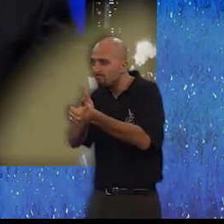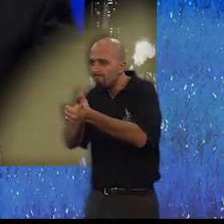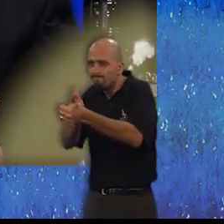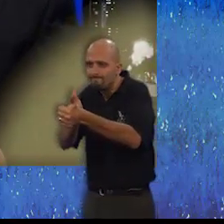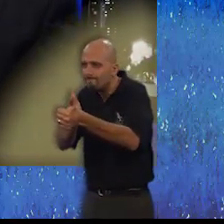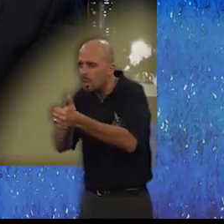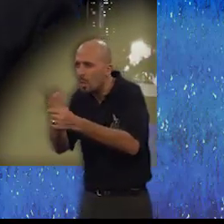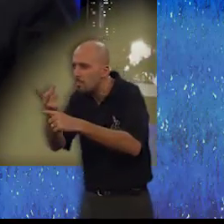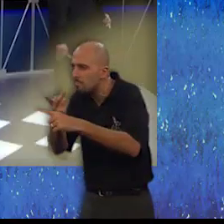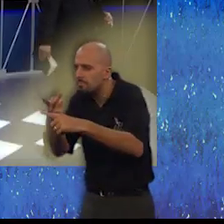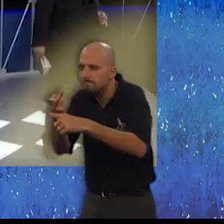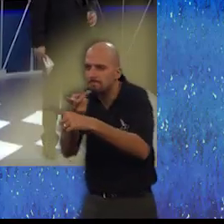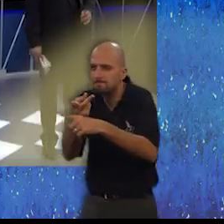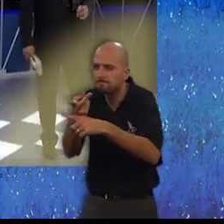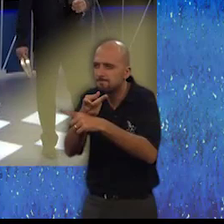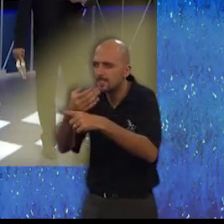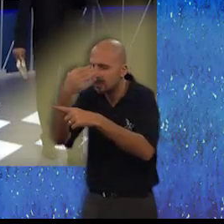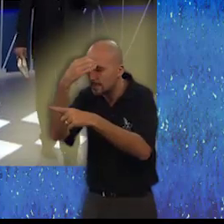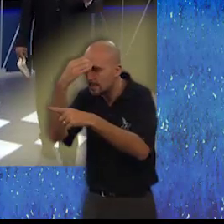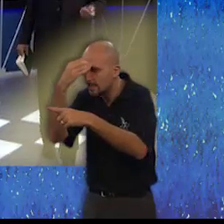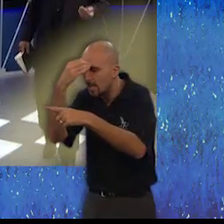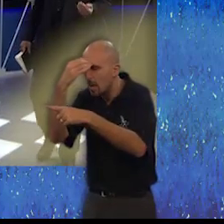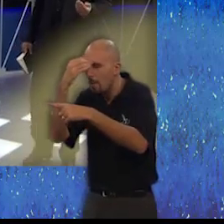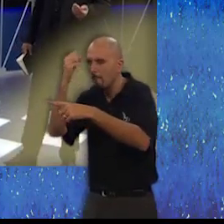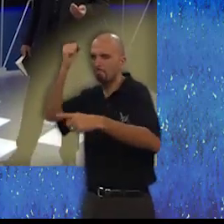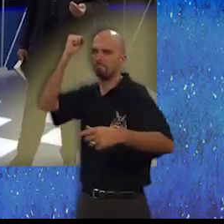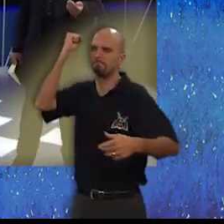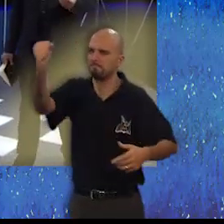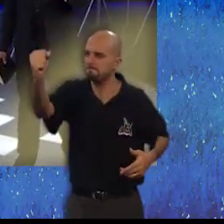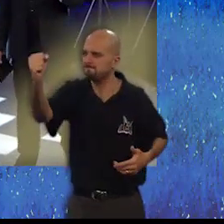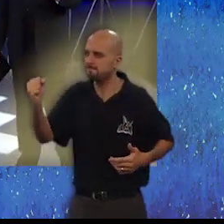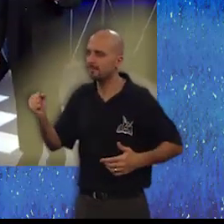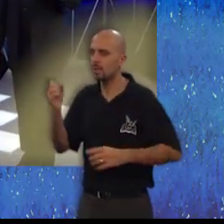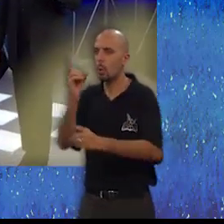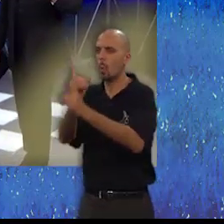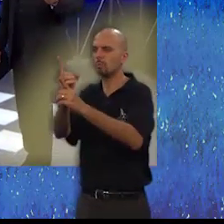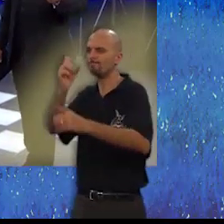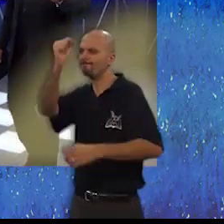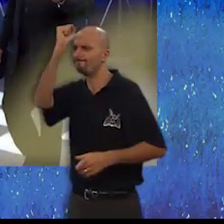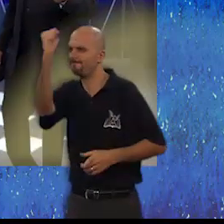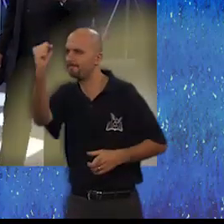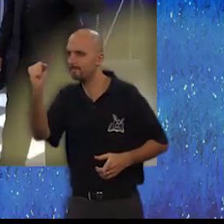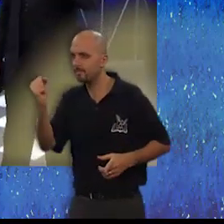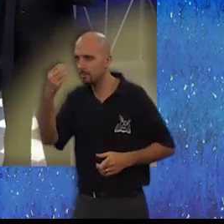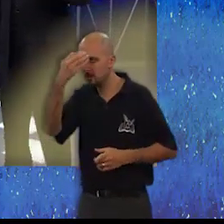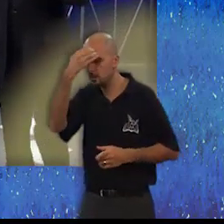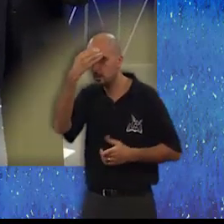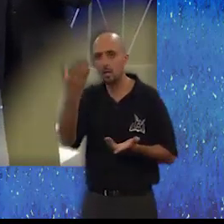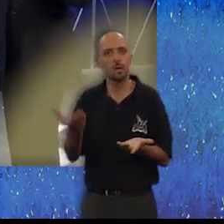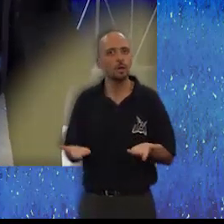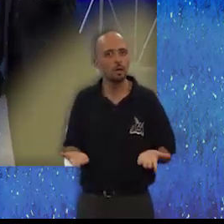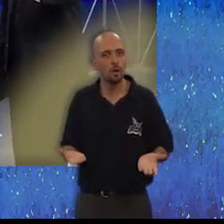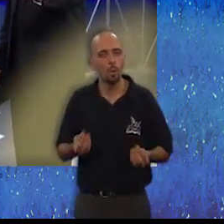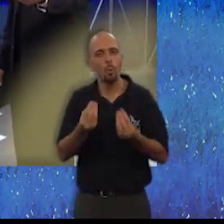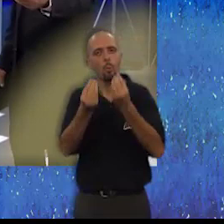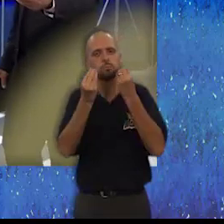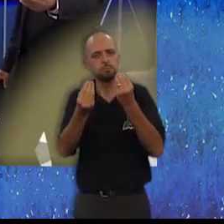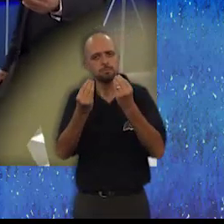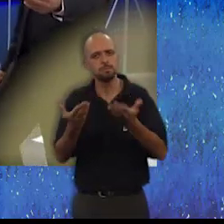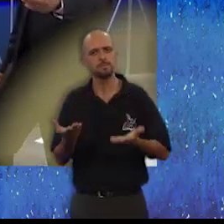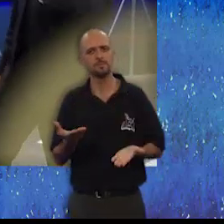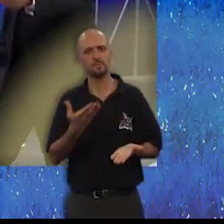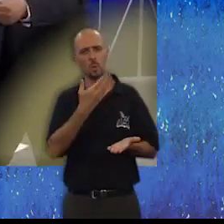o cristianismo. E a perseguição que Saulo fazia era tão terrível que ele chegava ao ponto de matar as